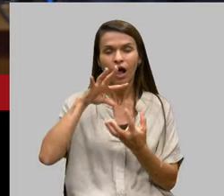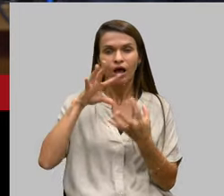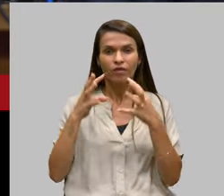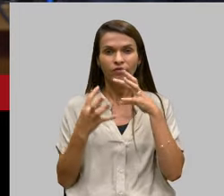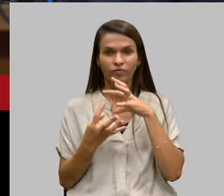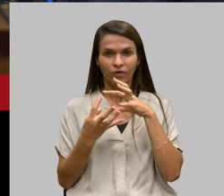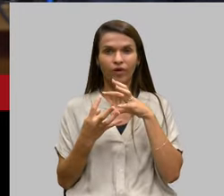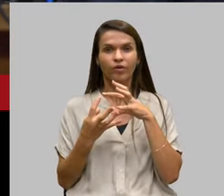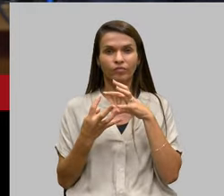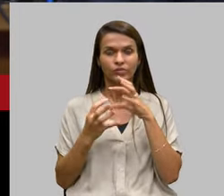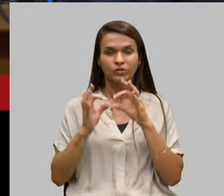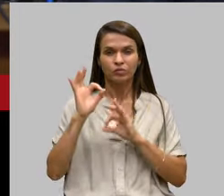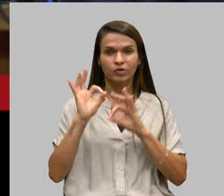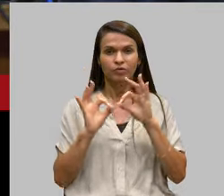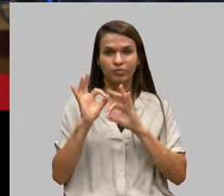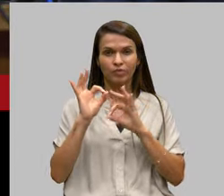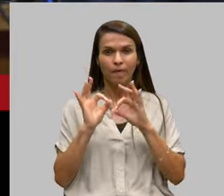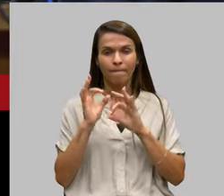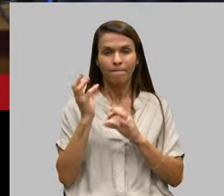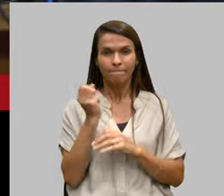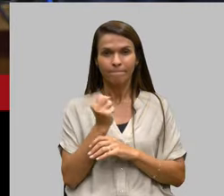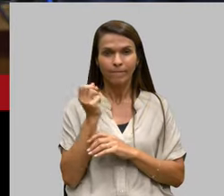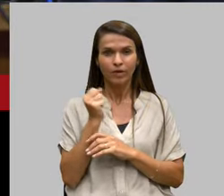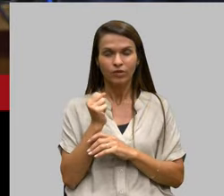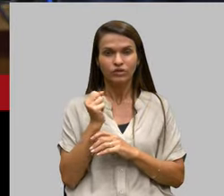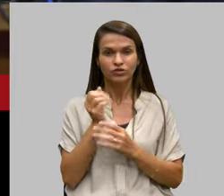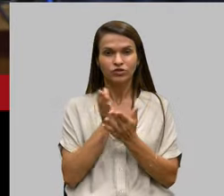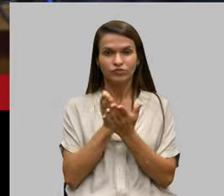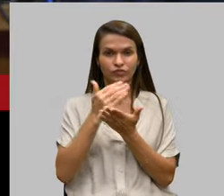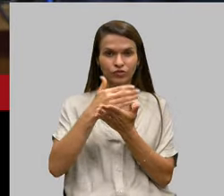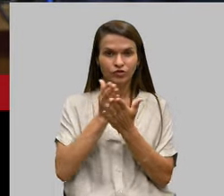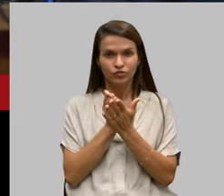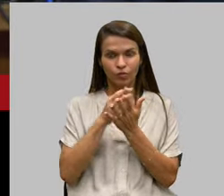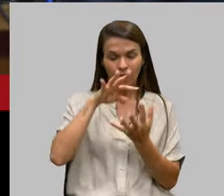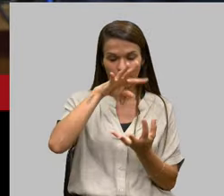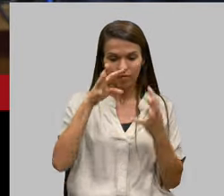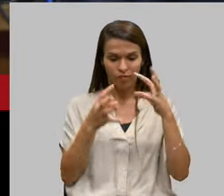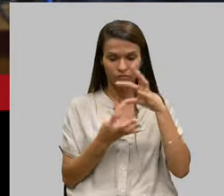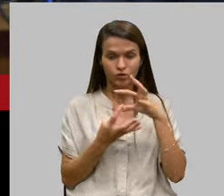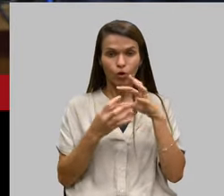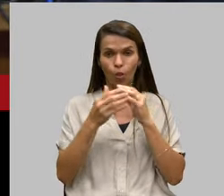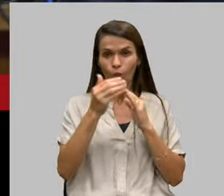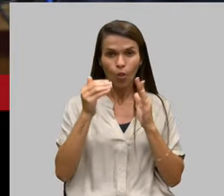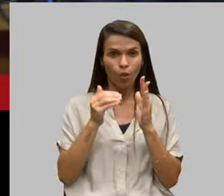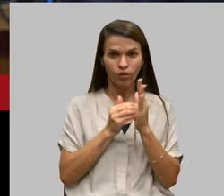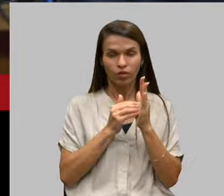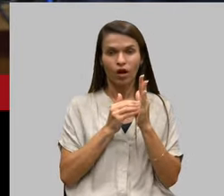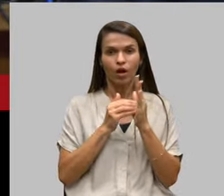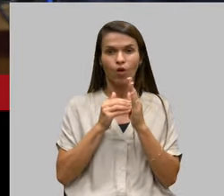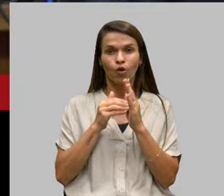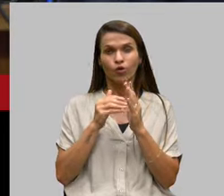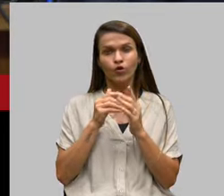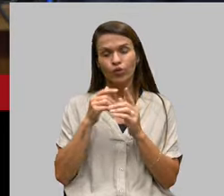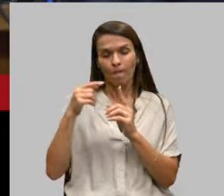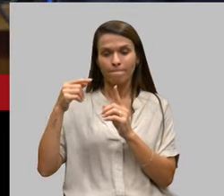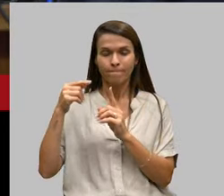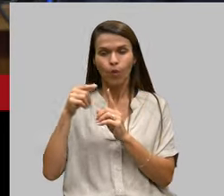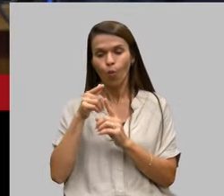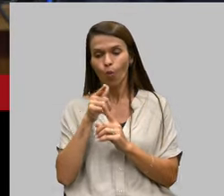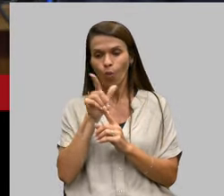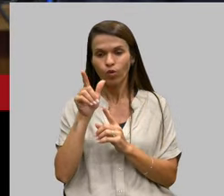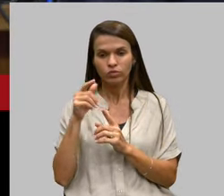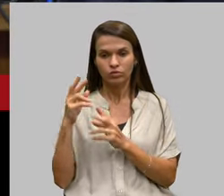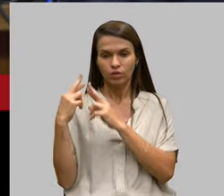de benefícios e a gente dividiu os entes que fizeram uma reforma total e os entes que fizeram uma reforma parcial só em